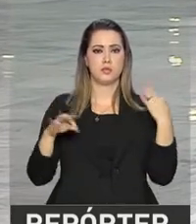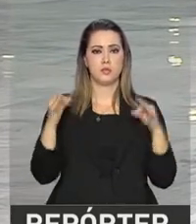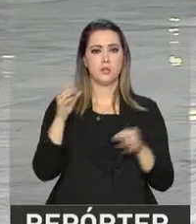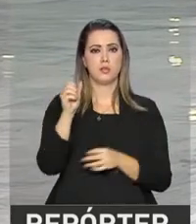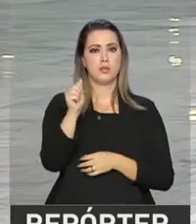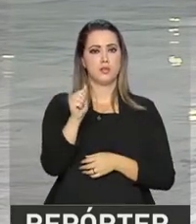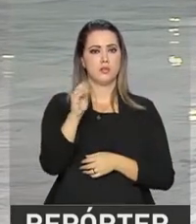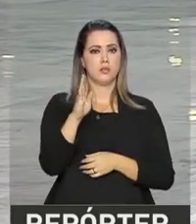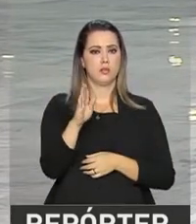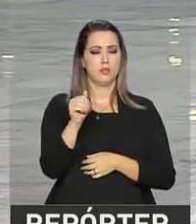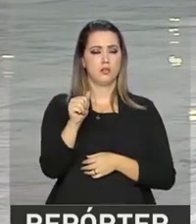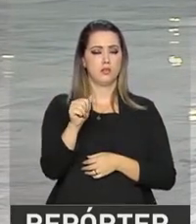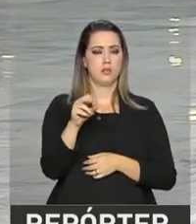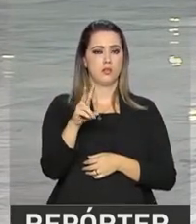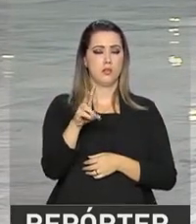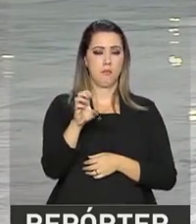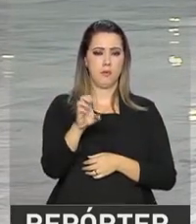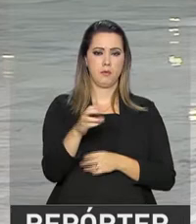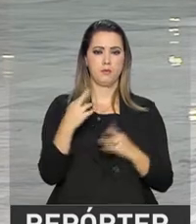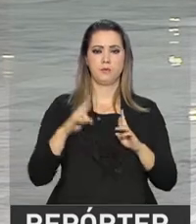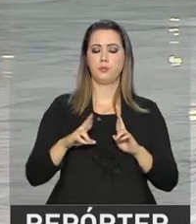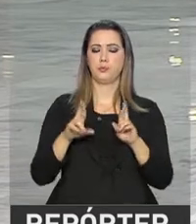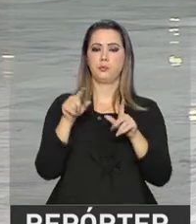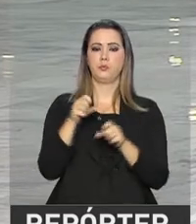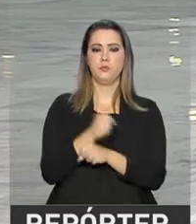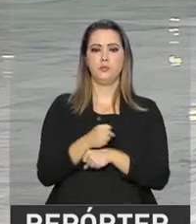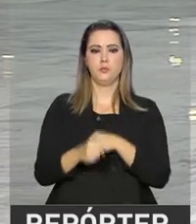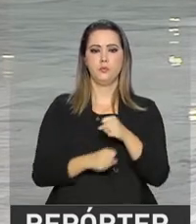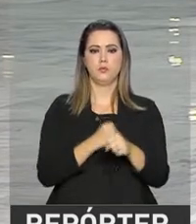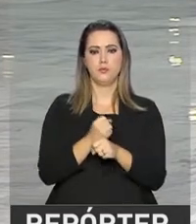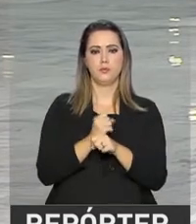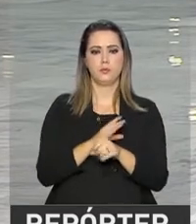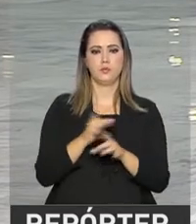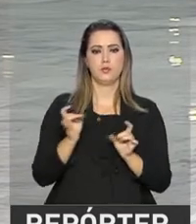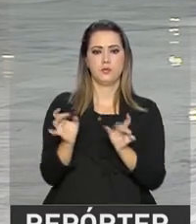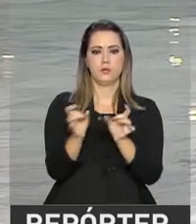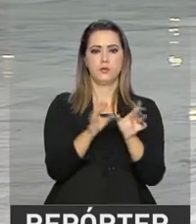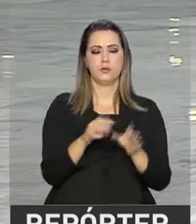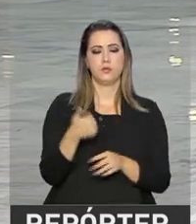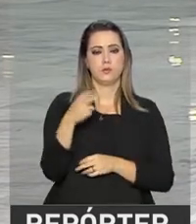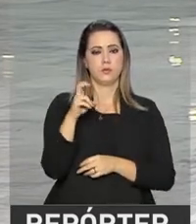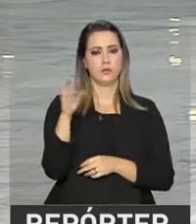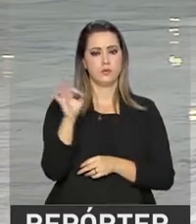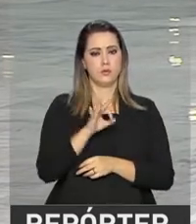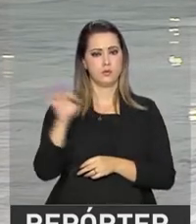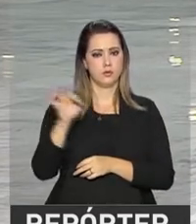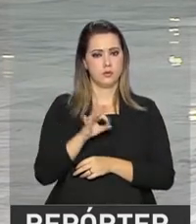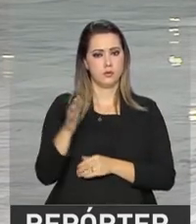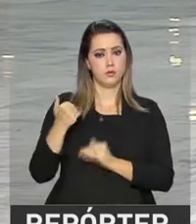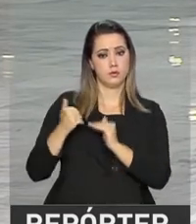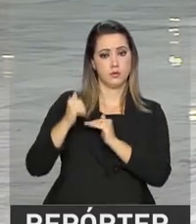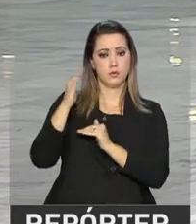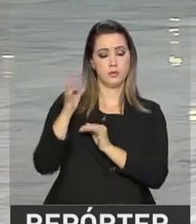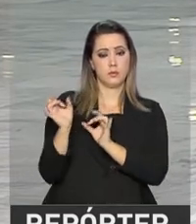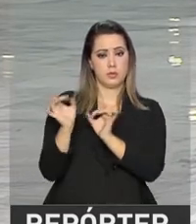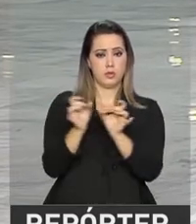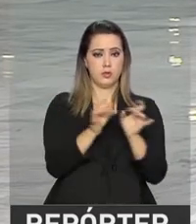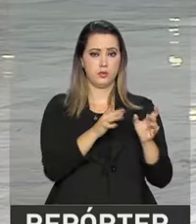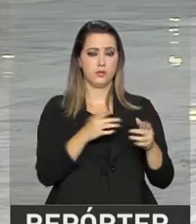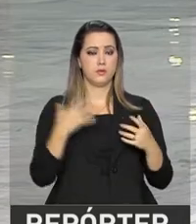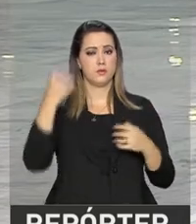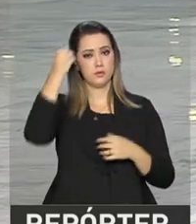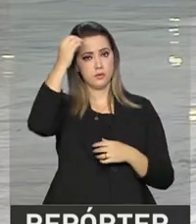ABAV, estima que neste ano vão ser vendidos 15% a mais de pacotes de